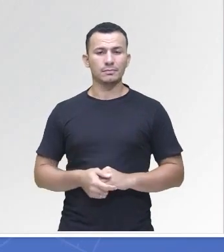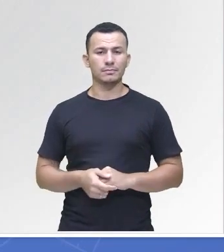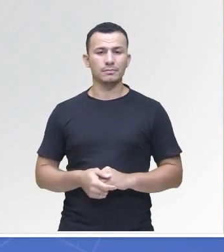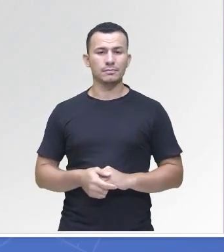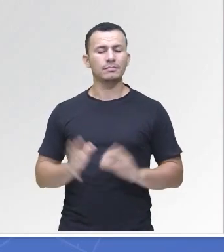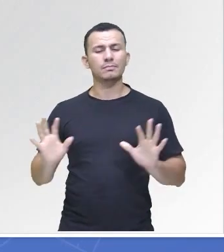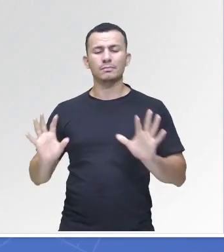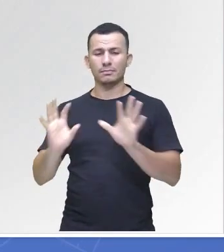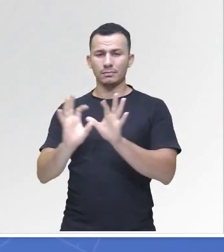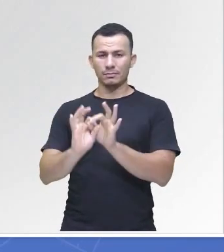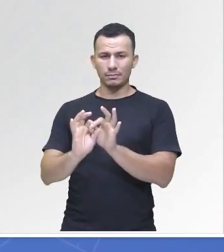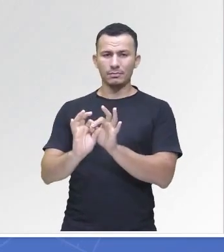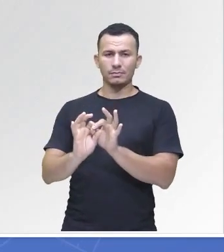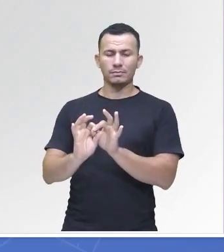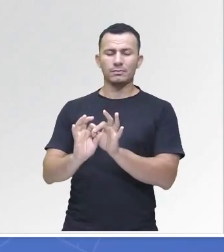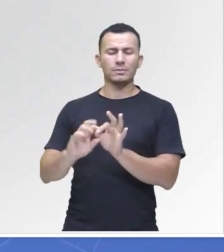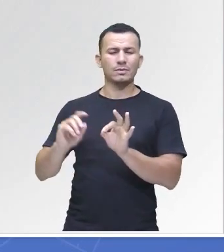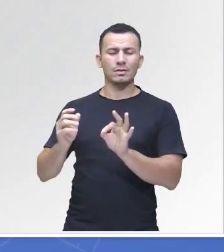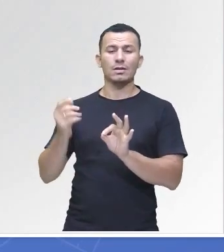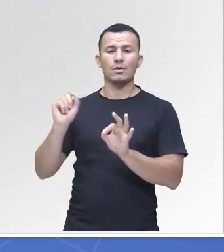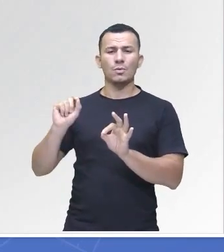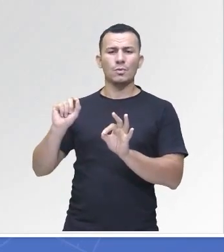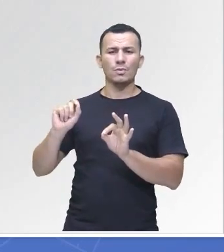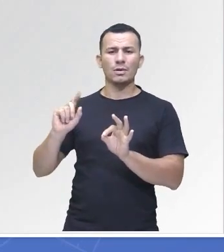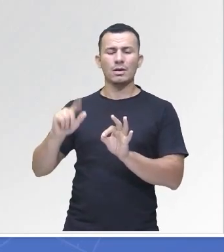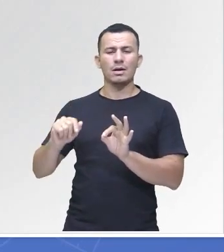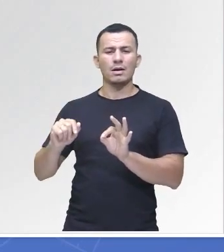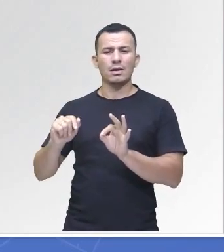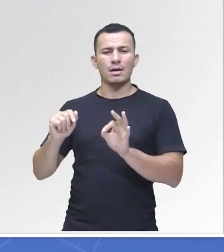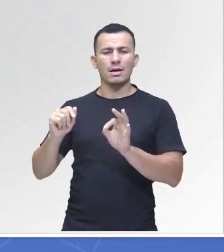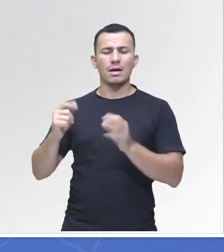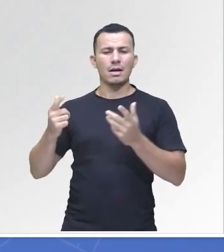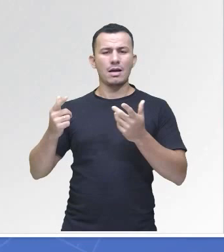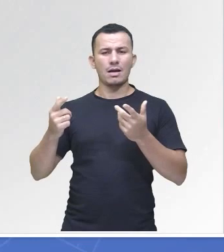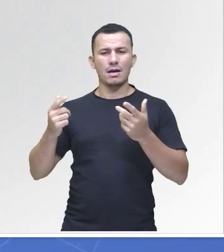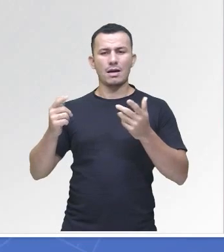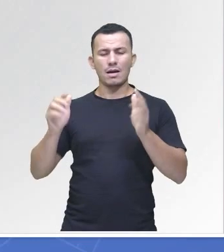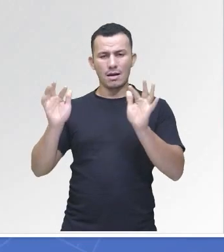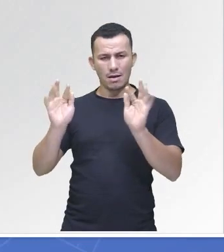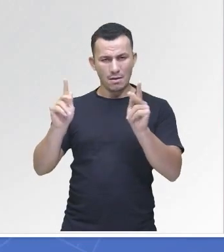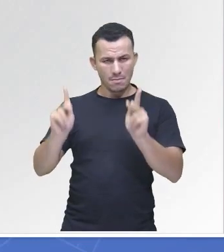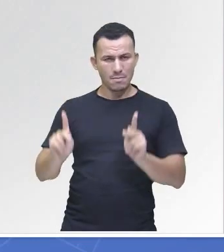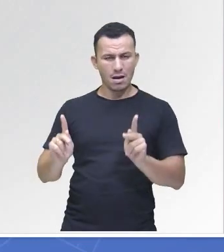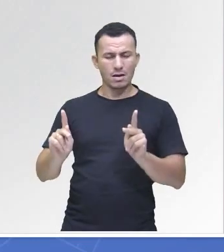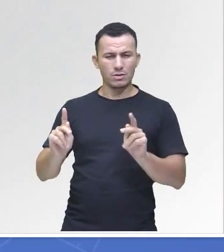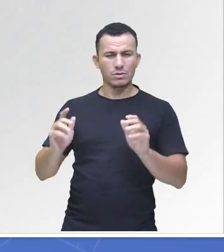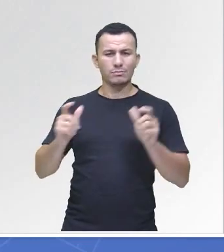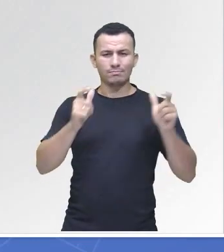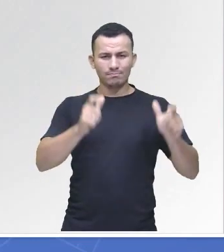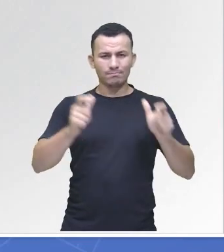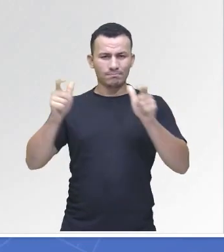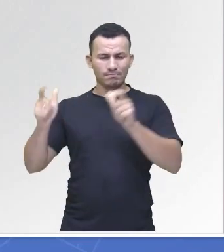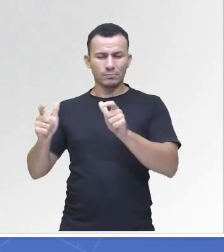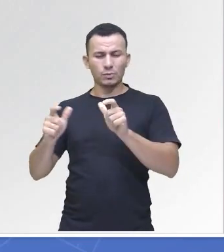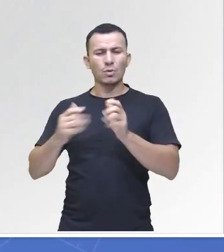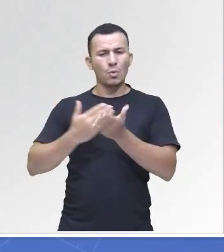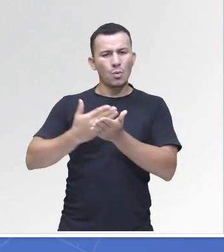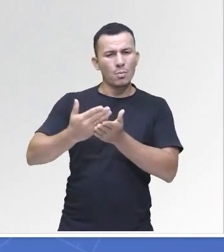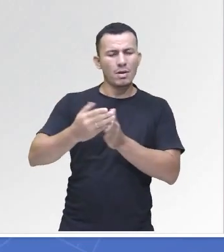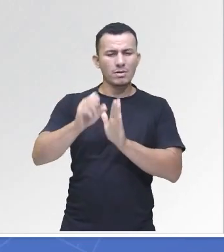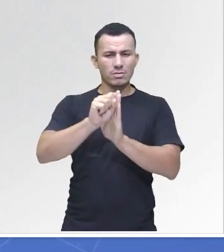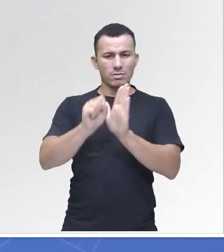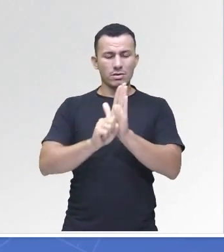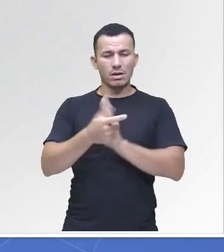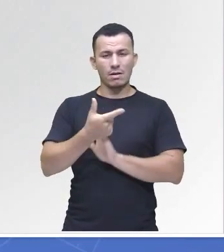de alianças que caracterizava a diplomacia dos conflitos entre as potências imperialistas no começo do século XX,